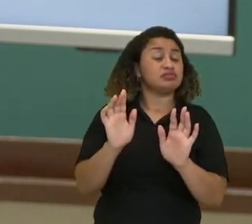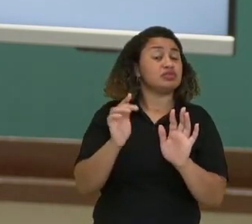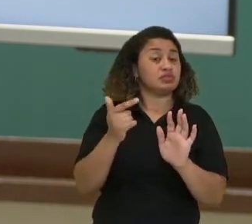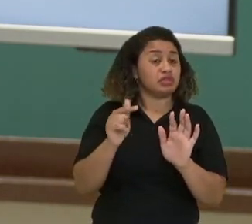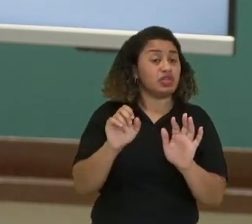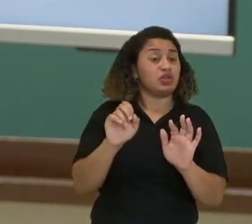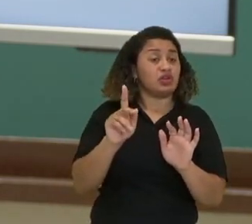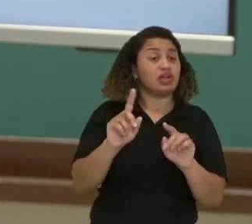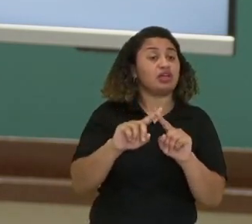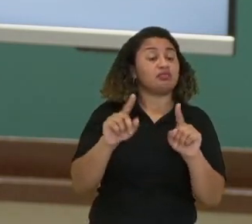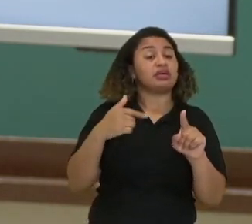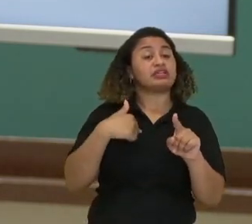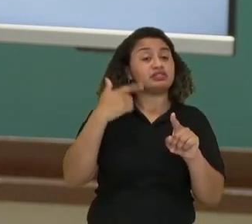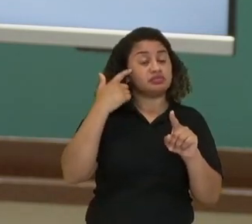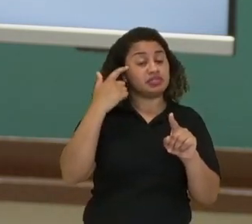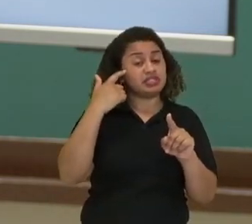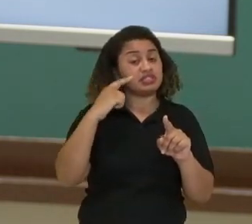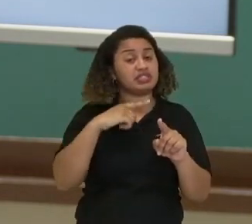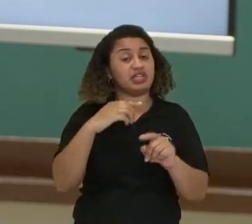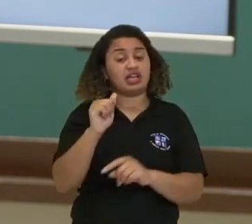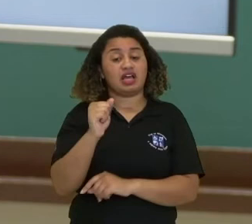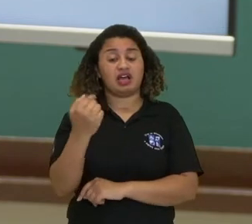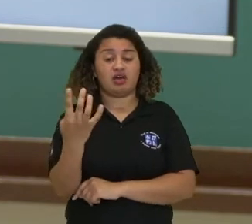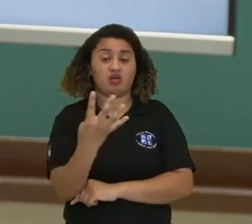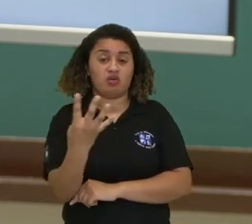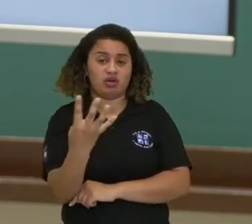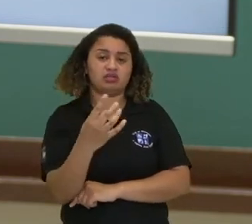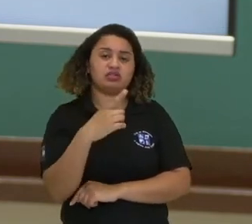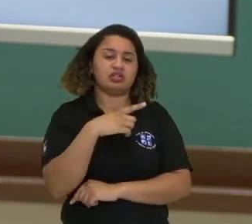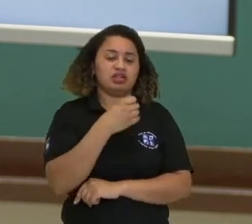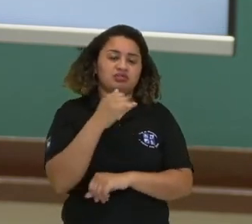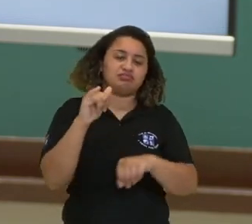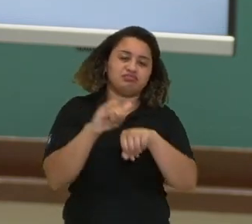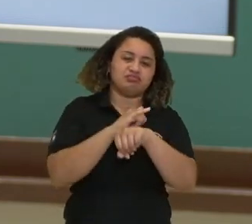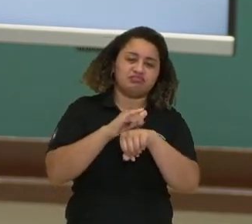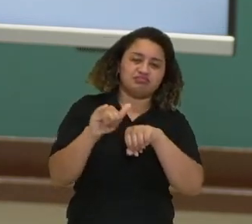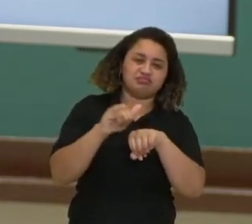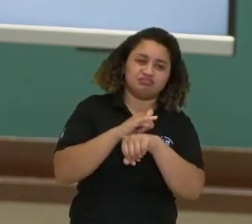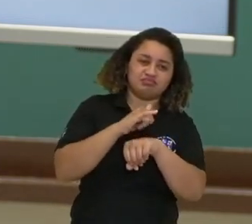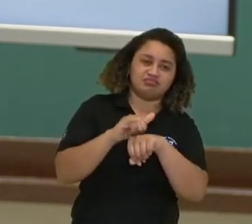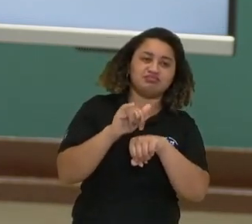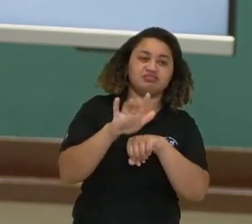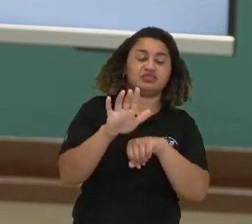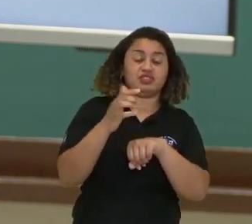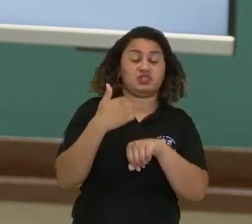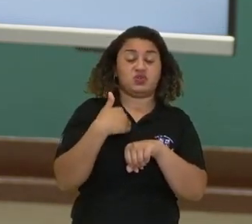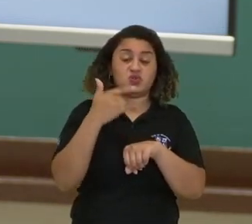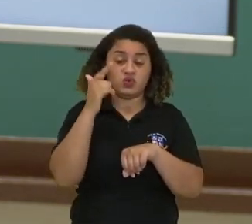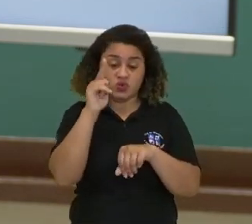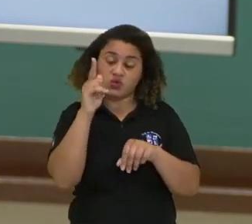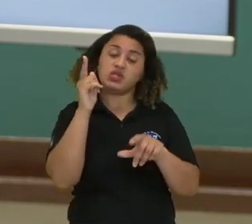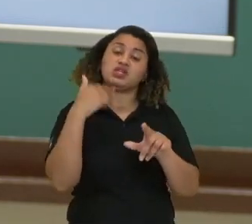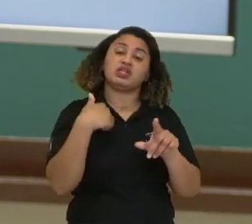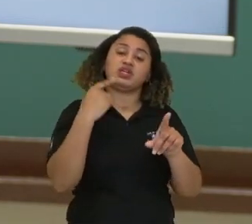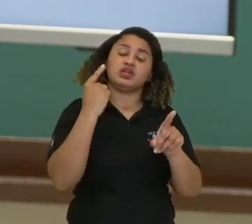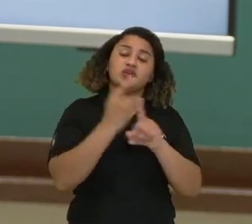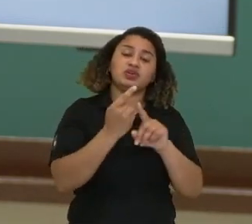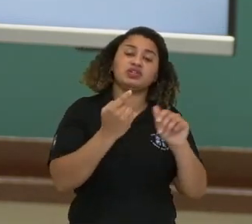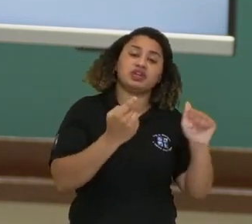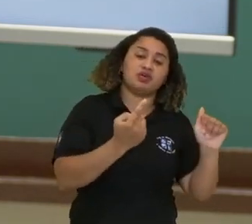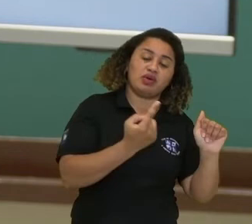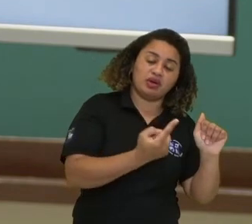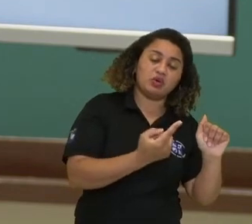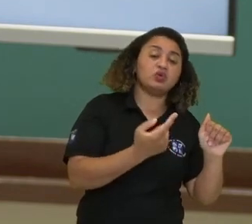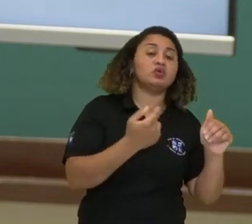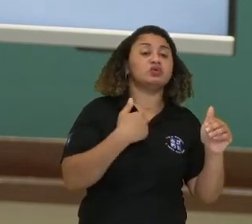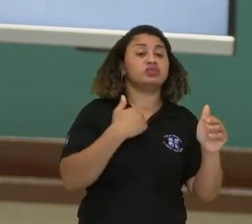pessoal. Mas pense que a gente tem A4. Então, existem algumas maneiras da gente... E também conhecemos a razão. Existem algumas maneiras da